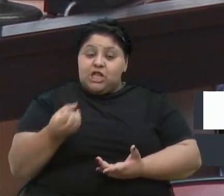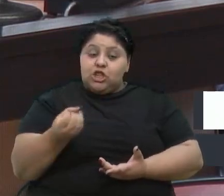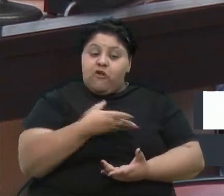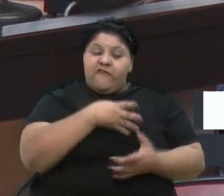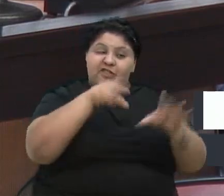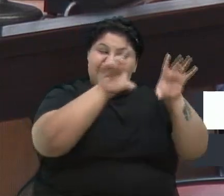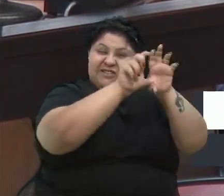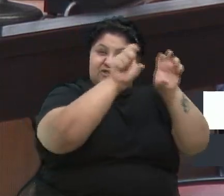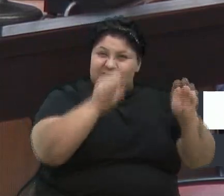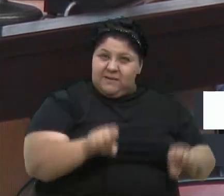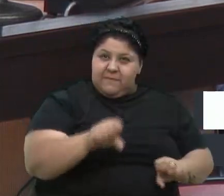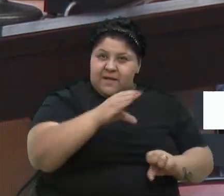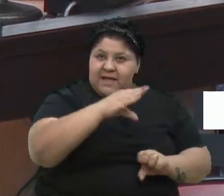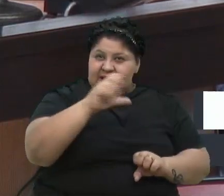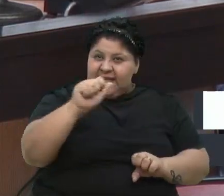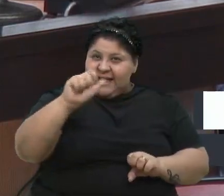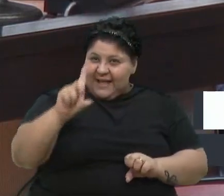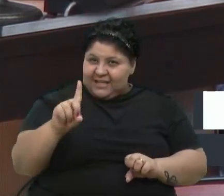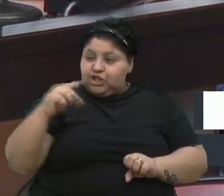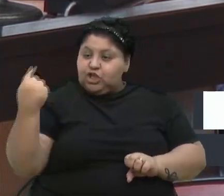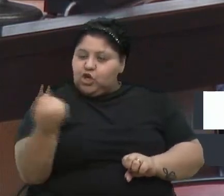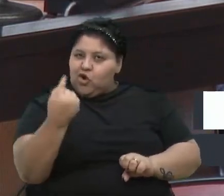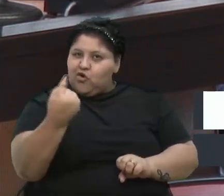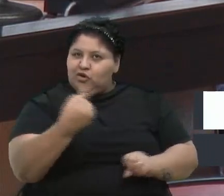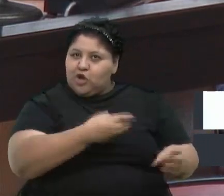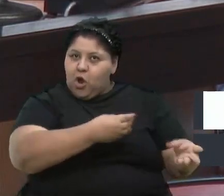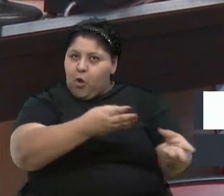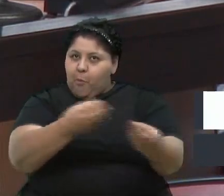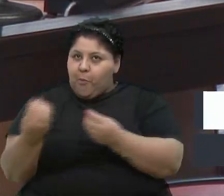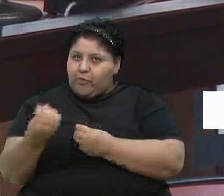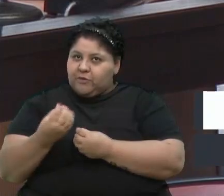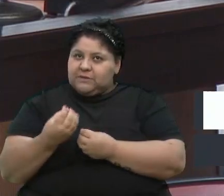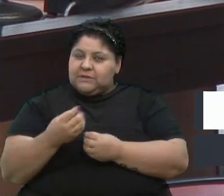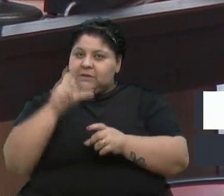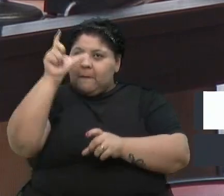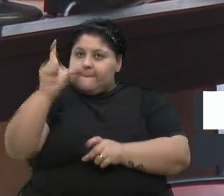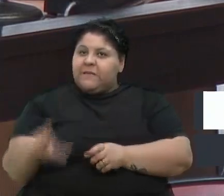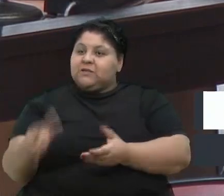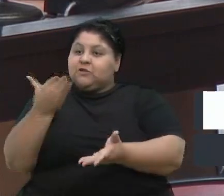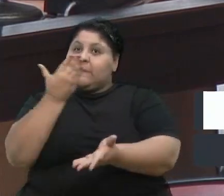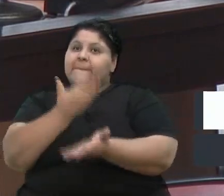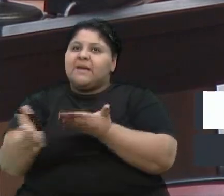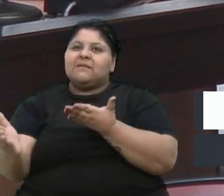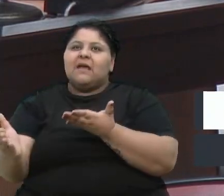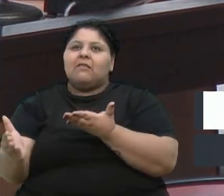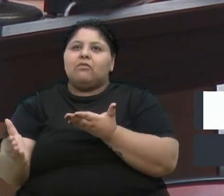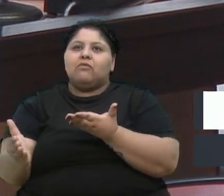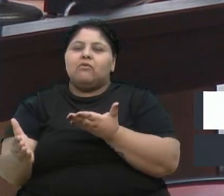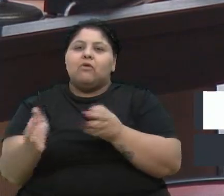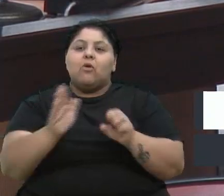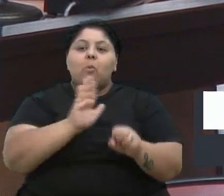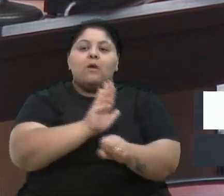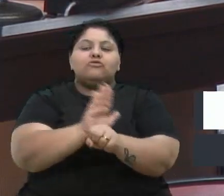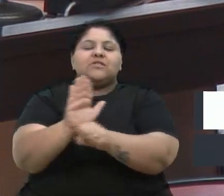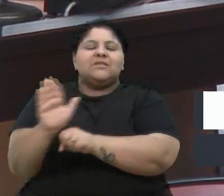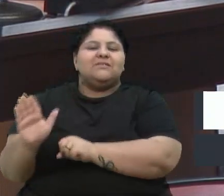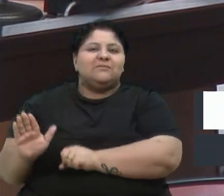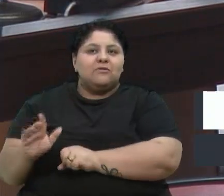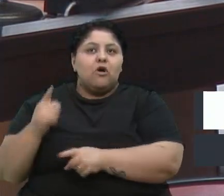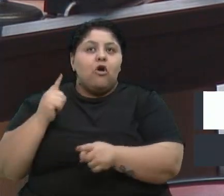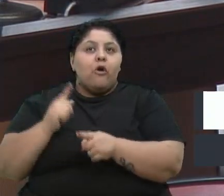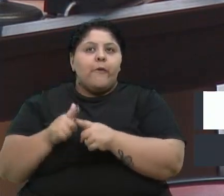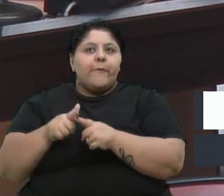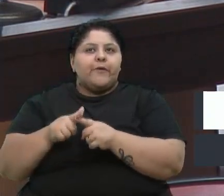único, muitos beneficiários estão perdendo o seu benefício. Porque parece que nos